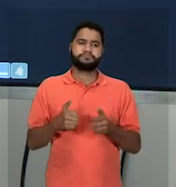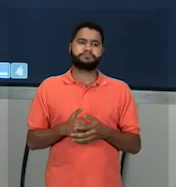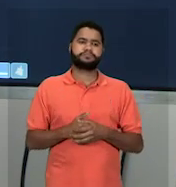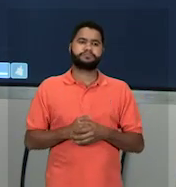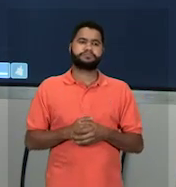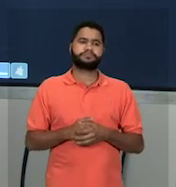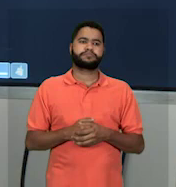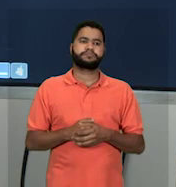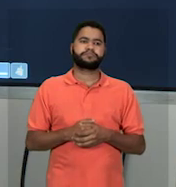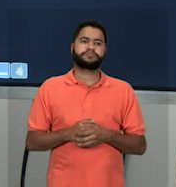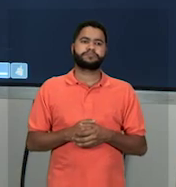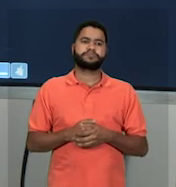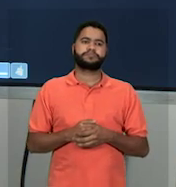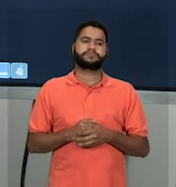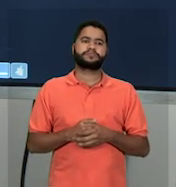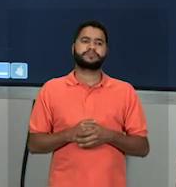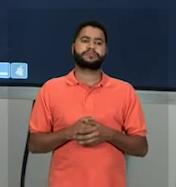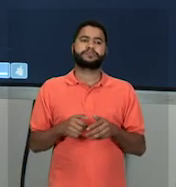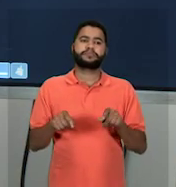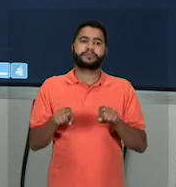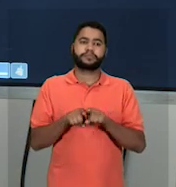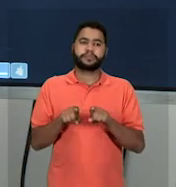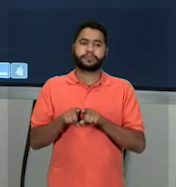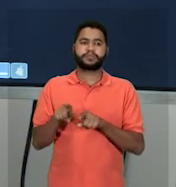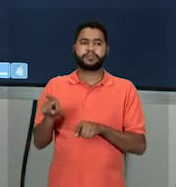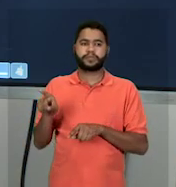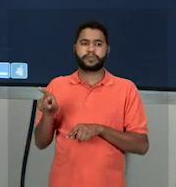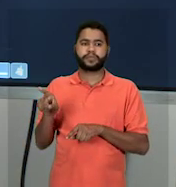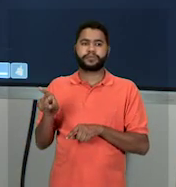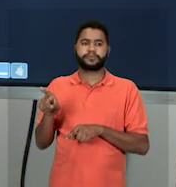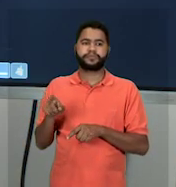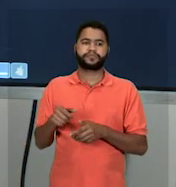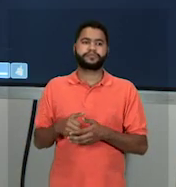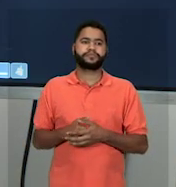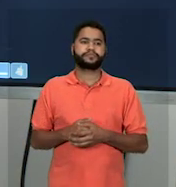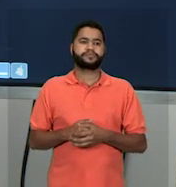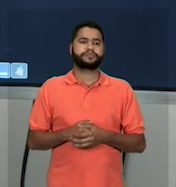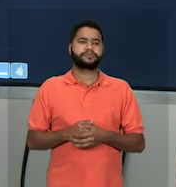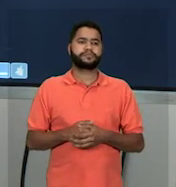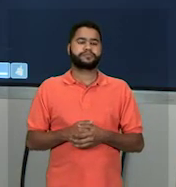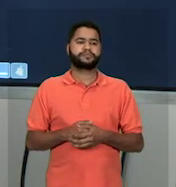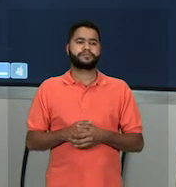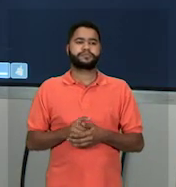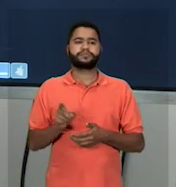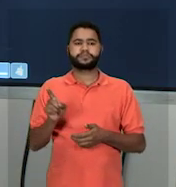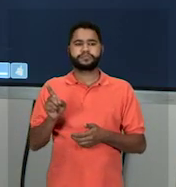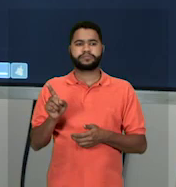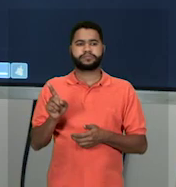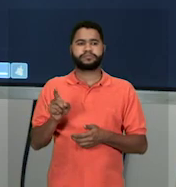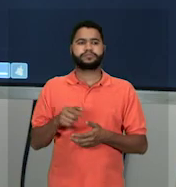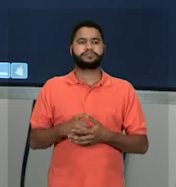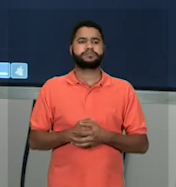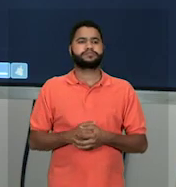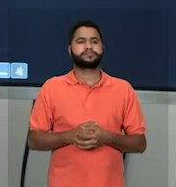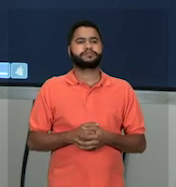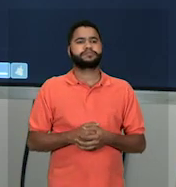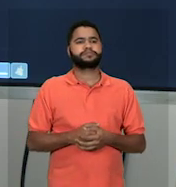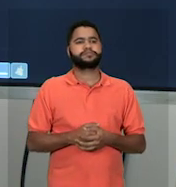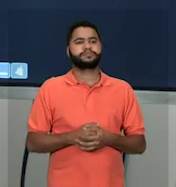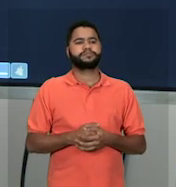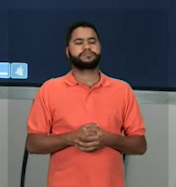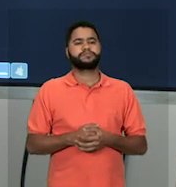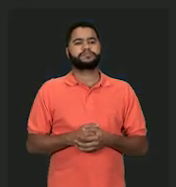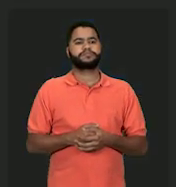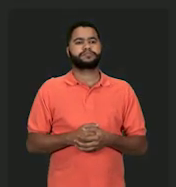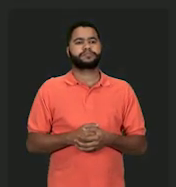legal Tom do mesmo jeito que a gente fez exemplo anterior letra de um lado número do outro